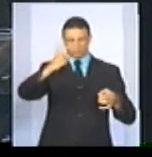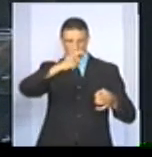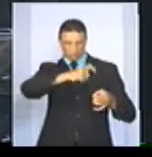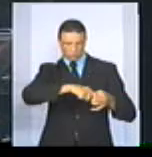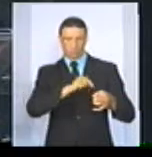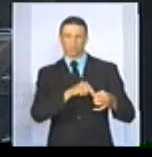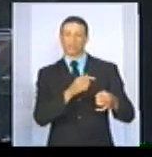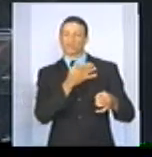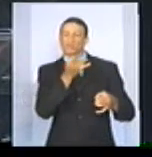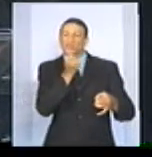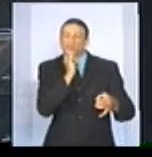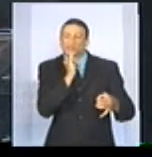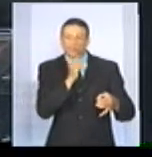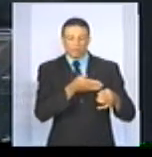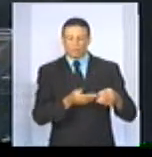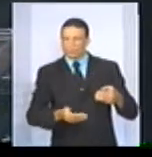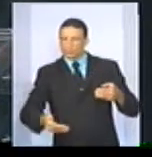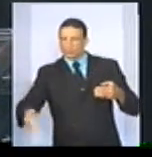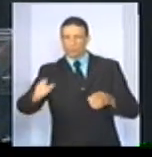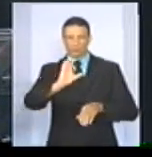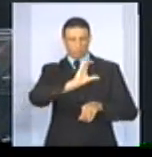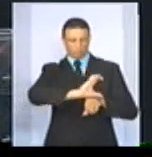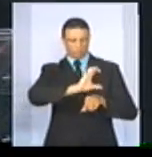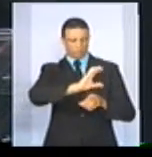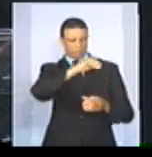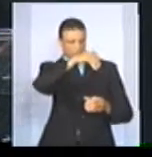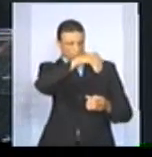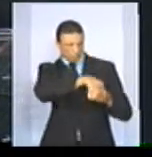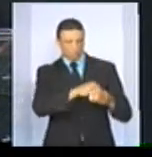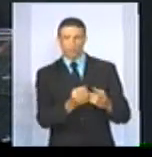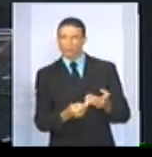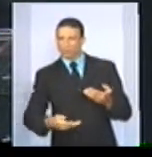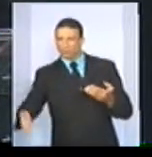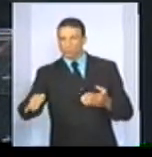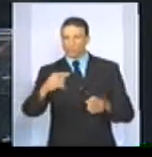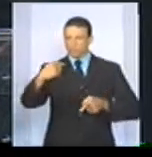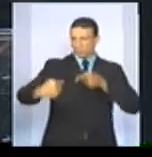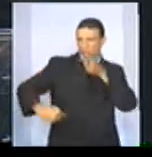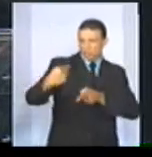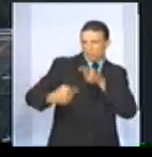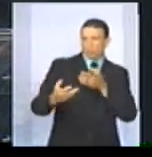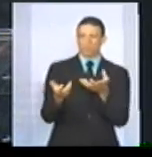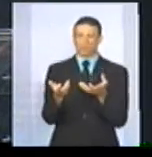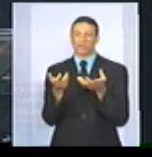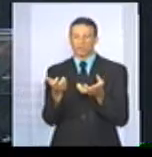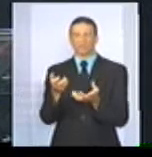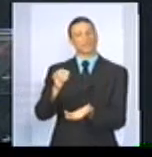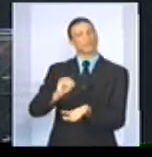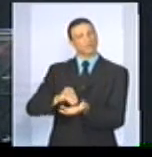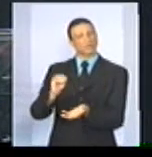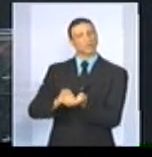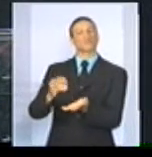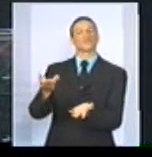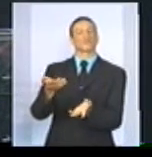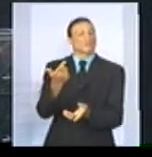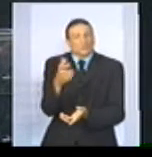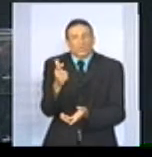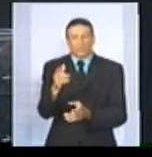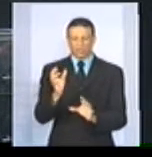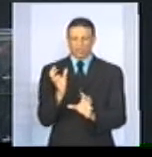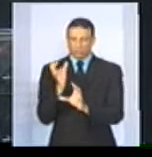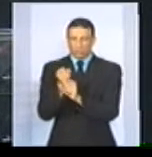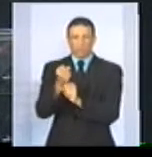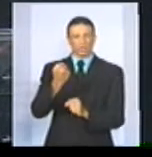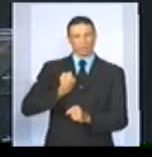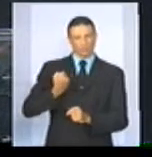violar inúmeros dispositivos da Constituição Federal. Se esperava a competição, nós acreditamos que ela não chegou, e os números que são